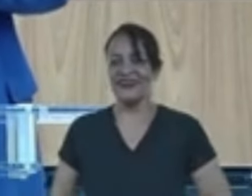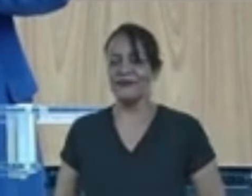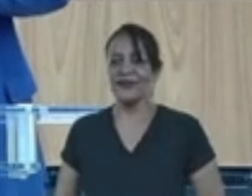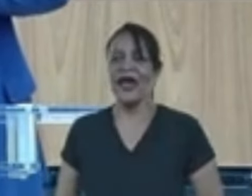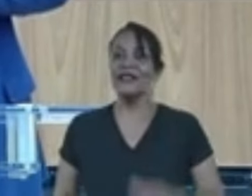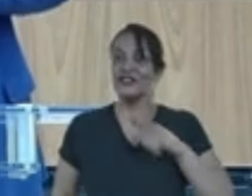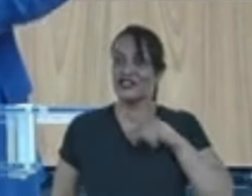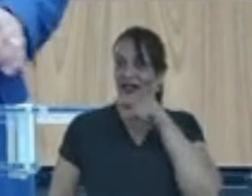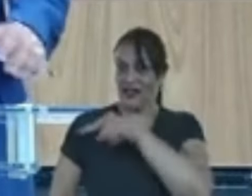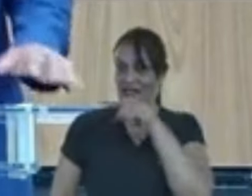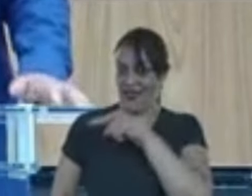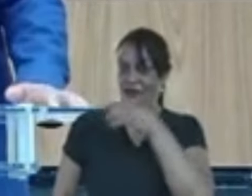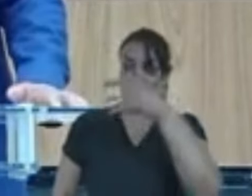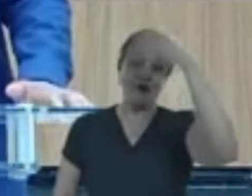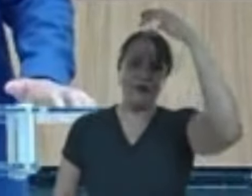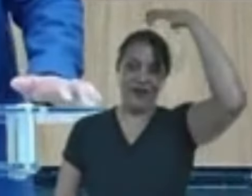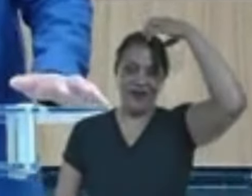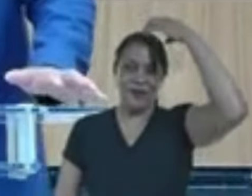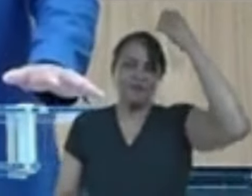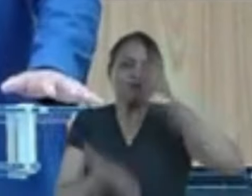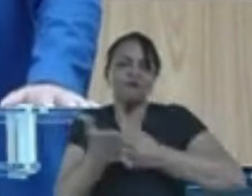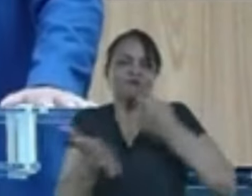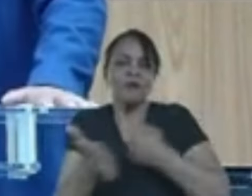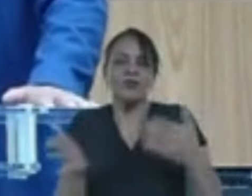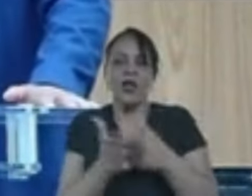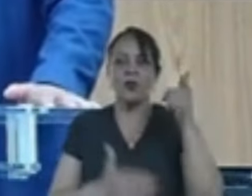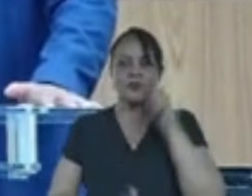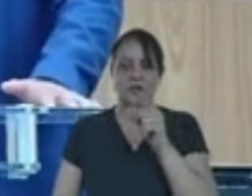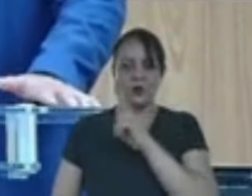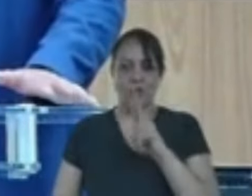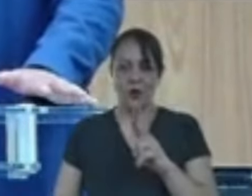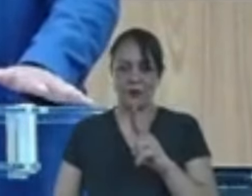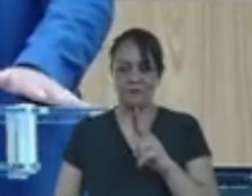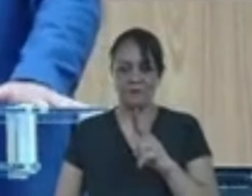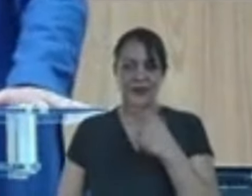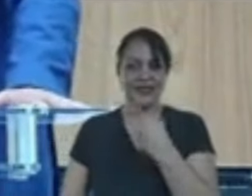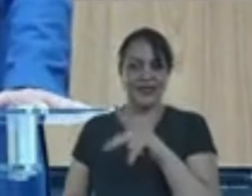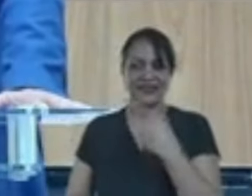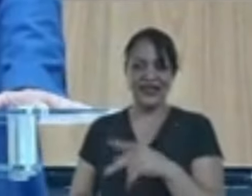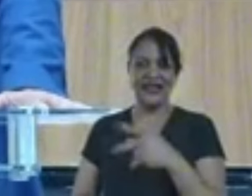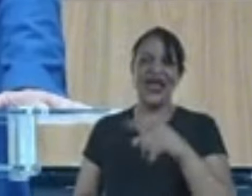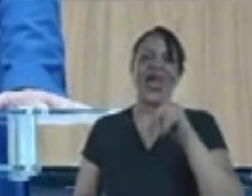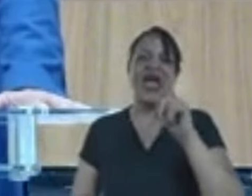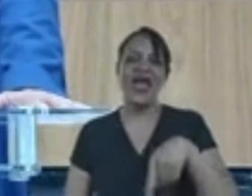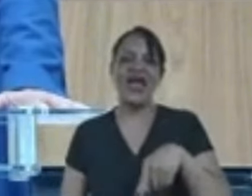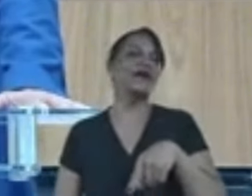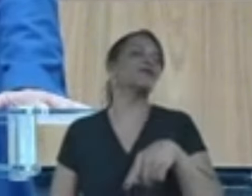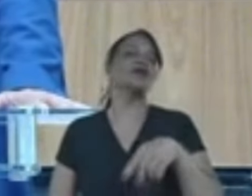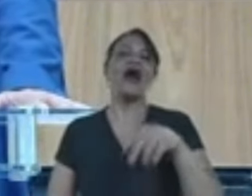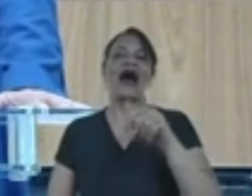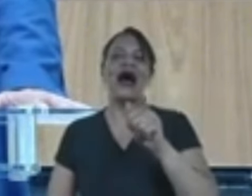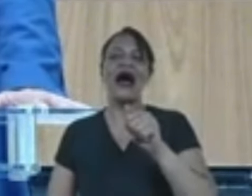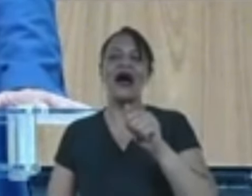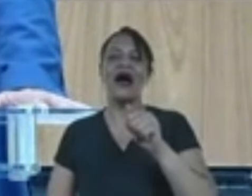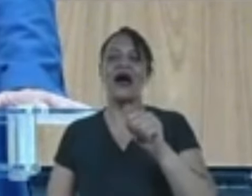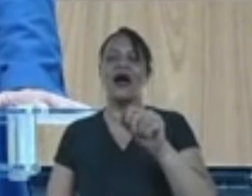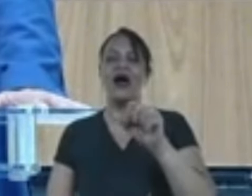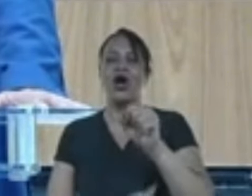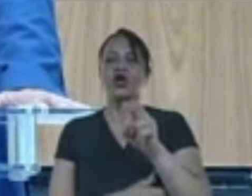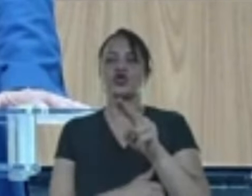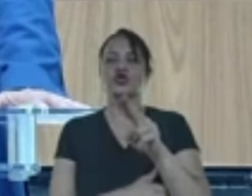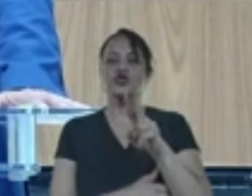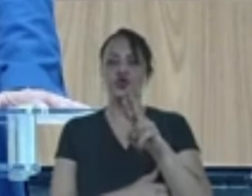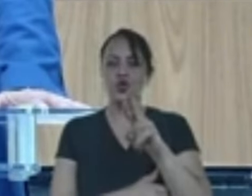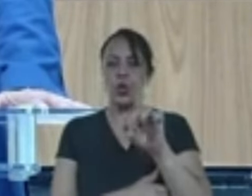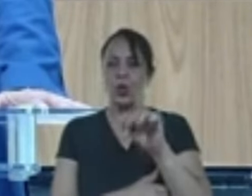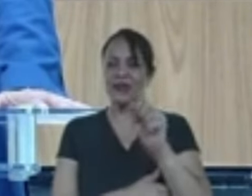rei, até que eu consegui descobrir quem era, é um tal de Assurdão III, que era o rei na época. Quando contaram